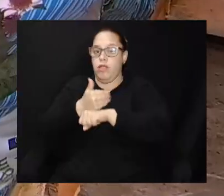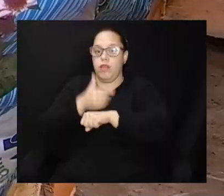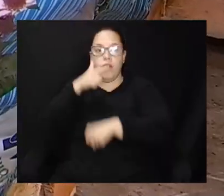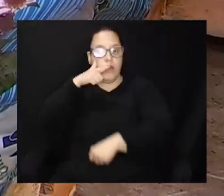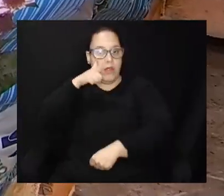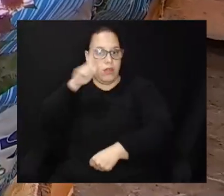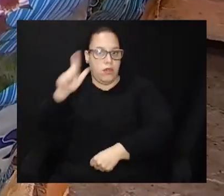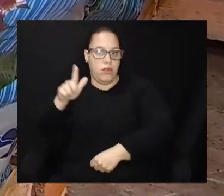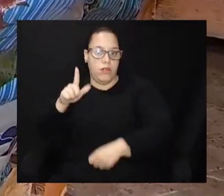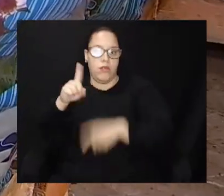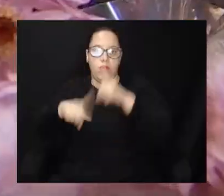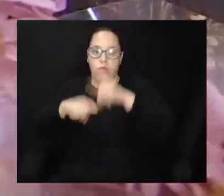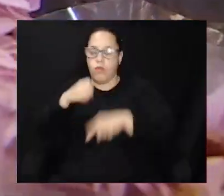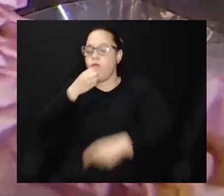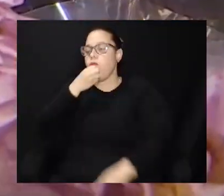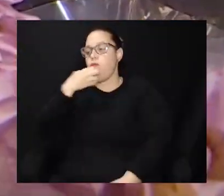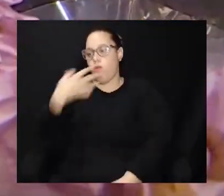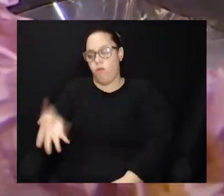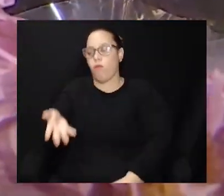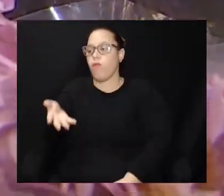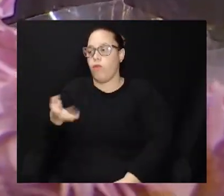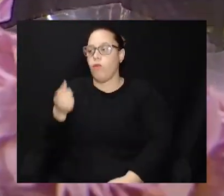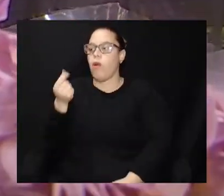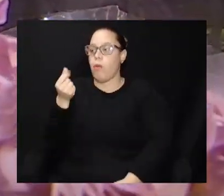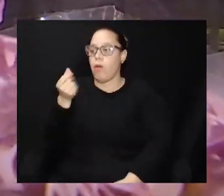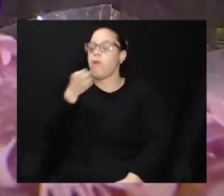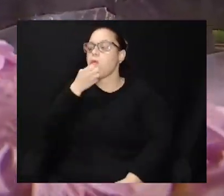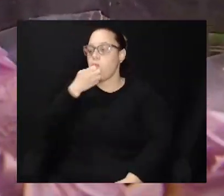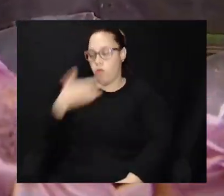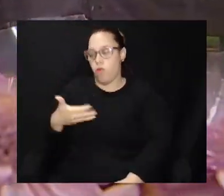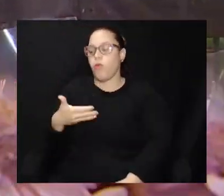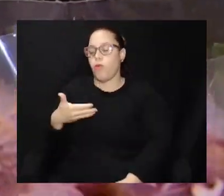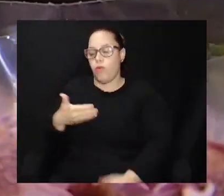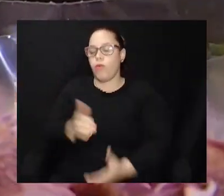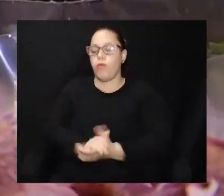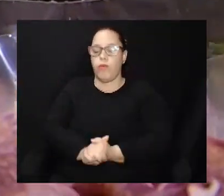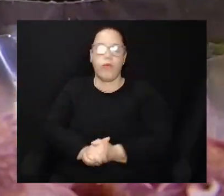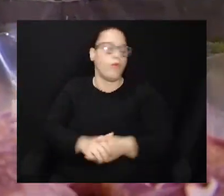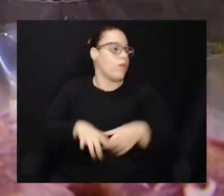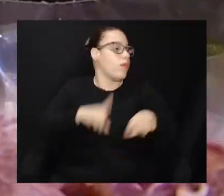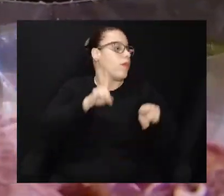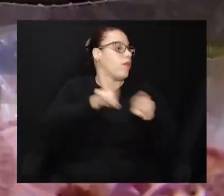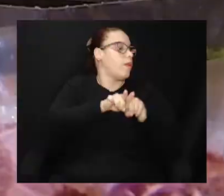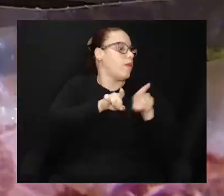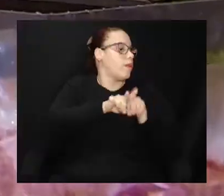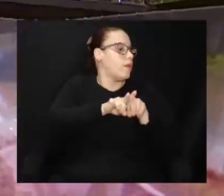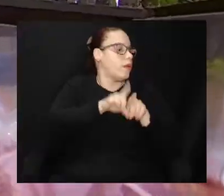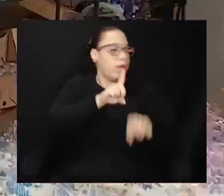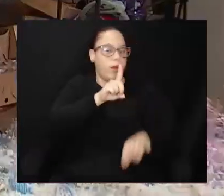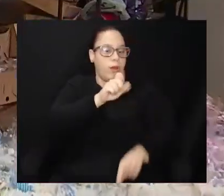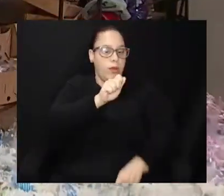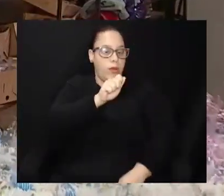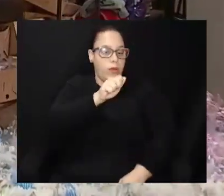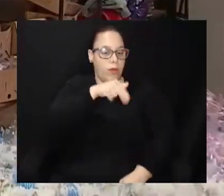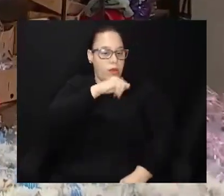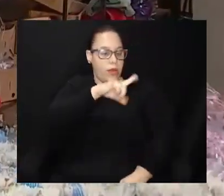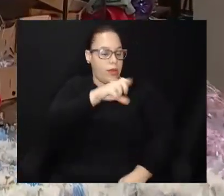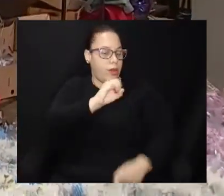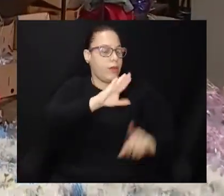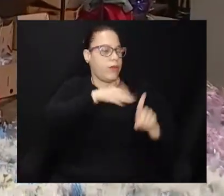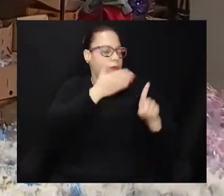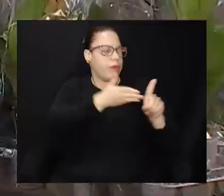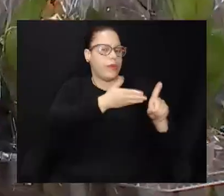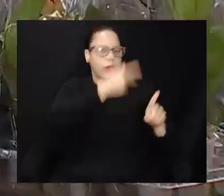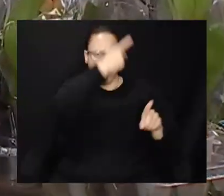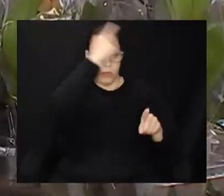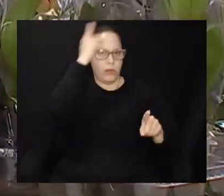bom e fresco, né? E também, para você, Danilo, qual que é a importância do pessoal homenagear, né, essas pessoas nessa data